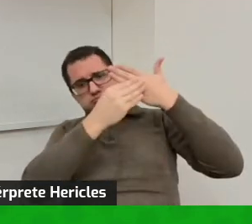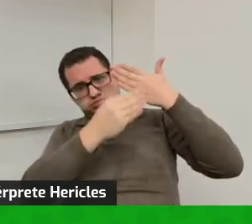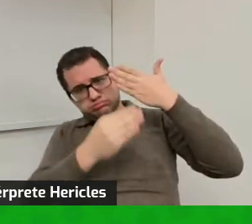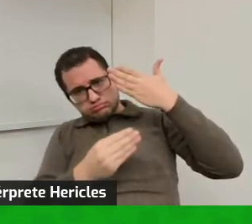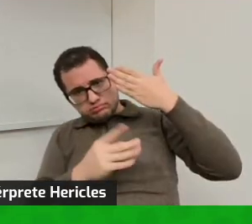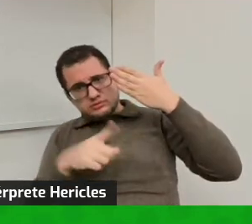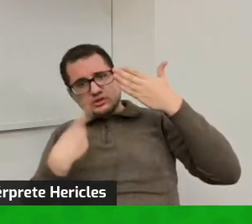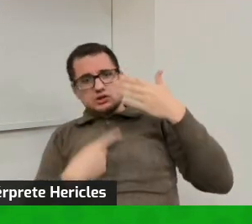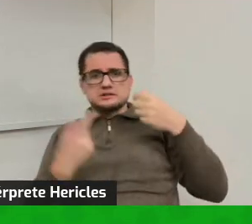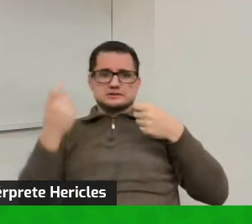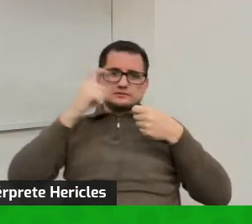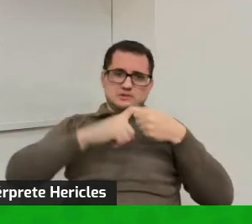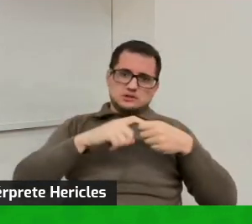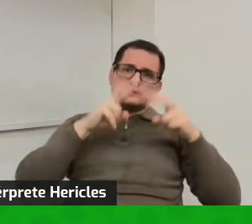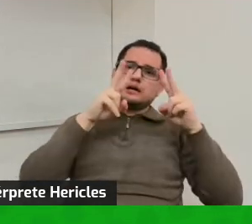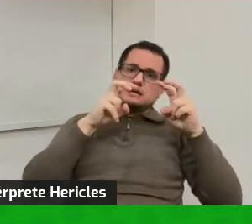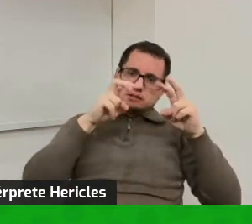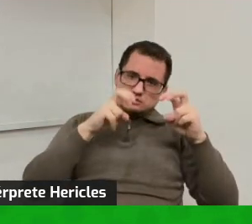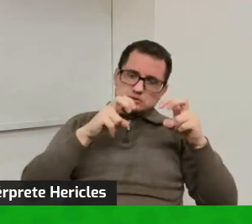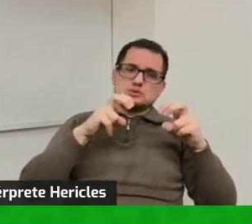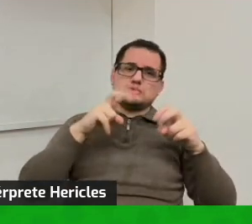novamente.